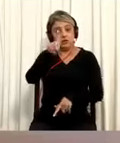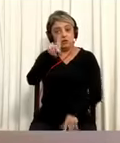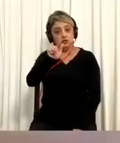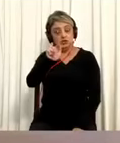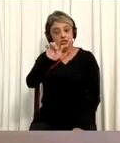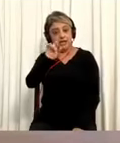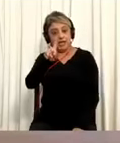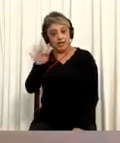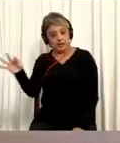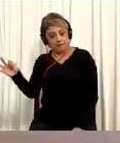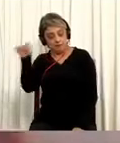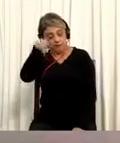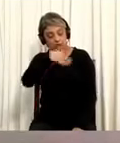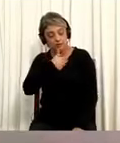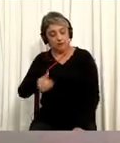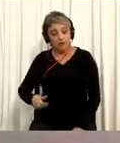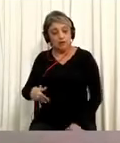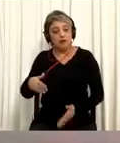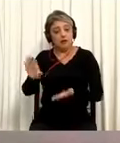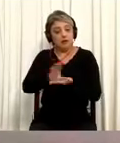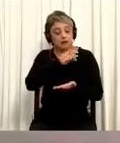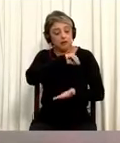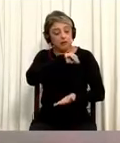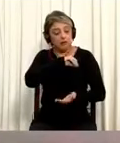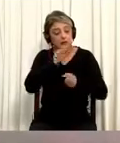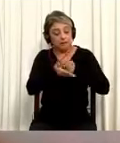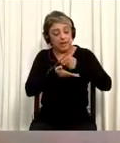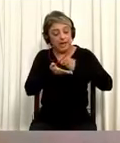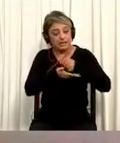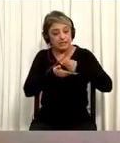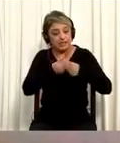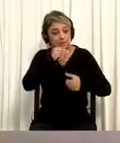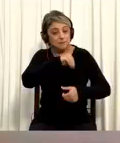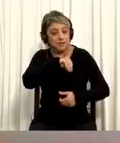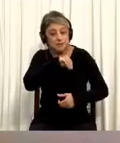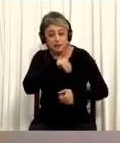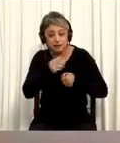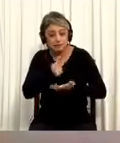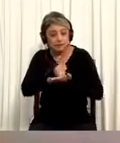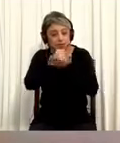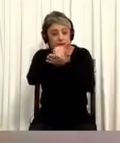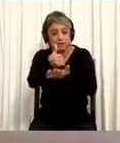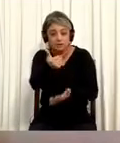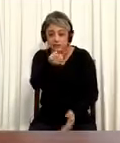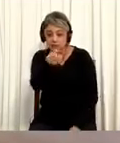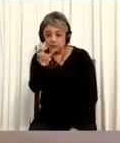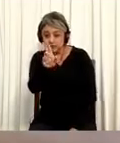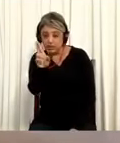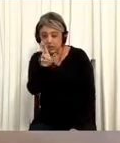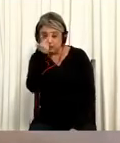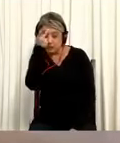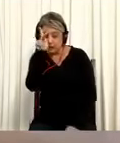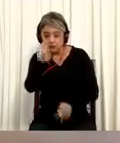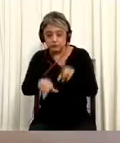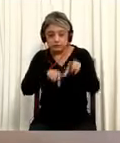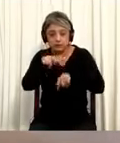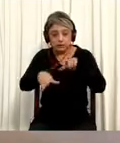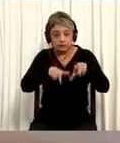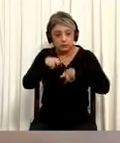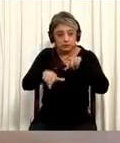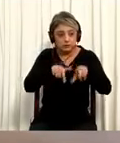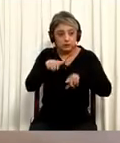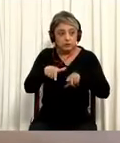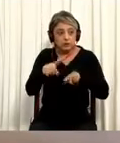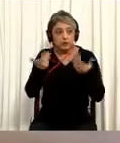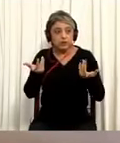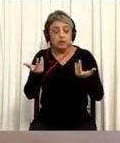para garantir a renda básica assistencial, a renda mínima assistencial de R$600 para todos os trabalhadores e trabalhadoras que